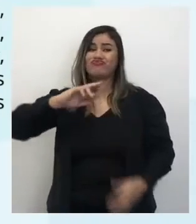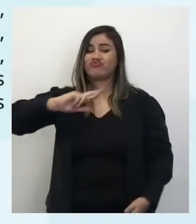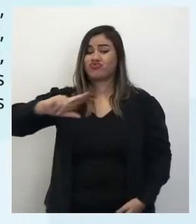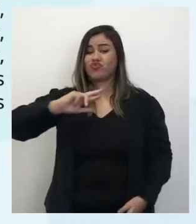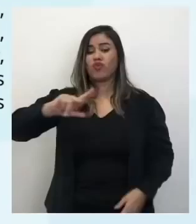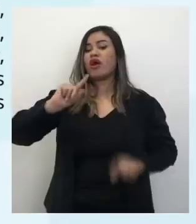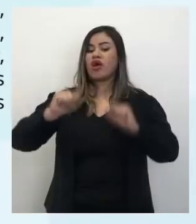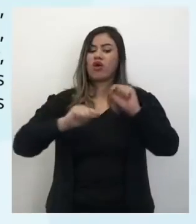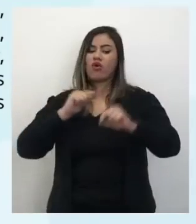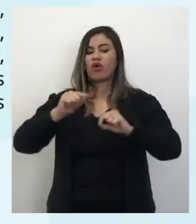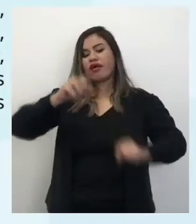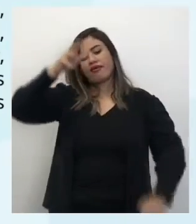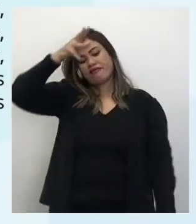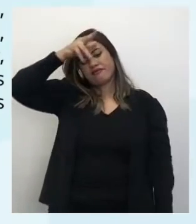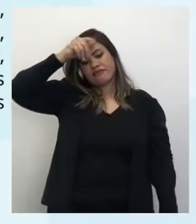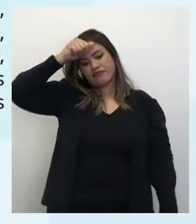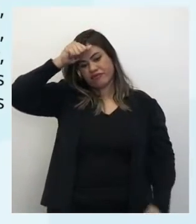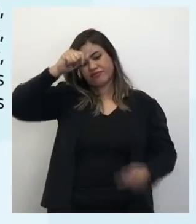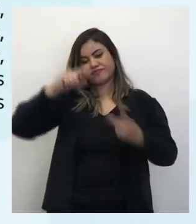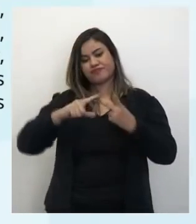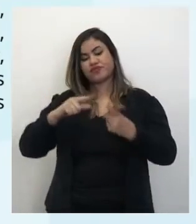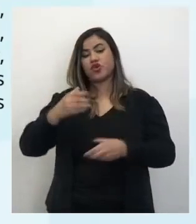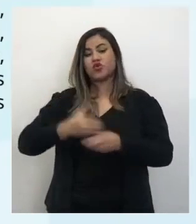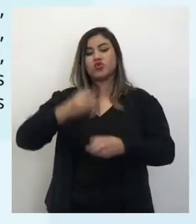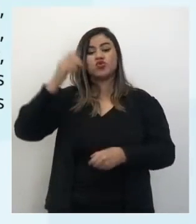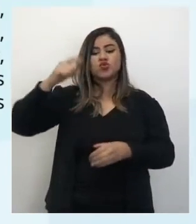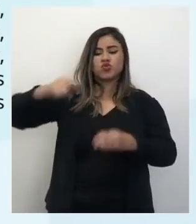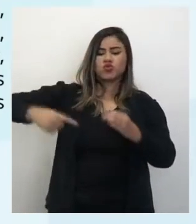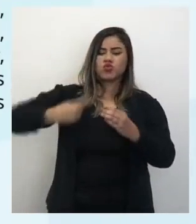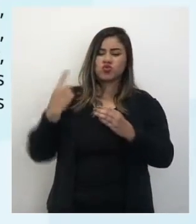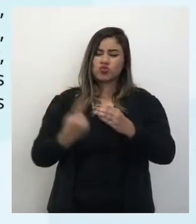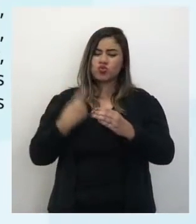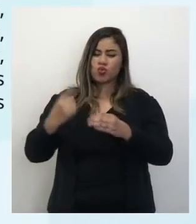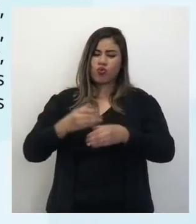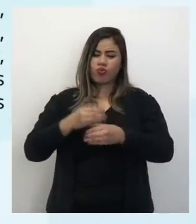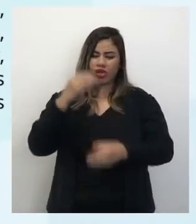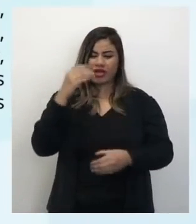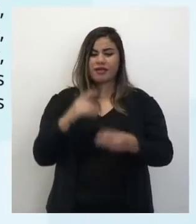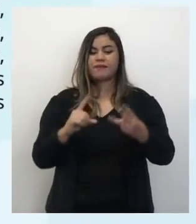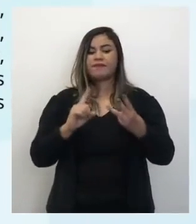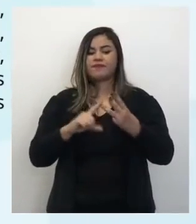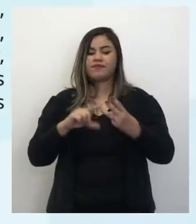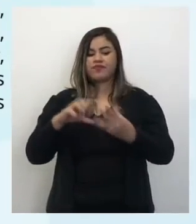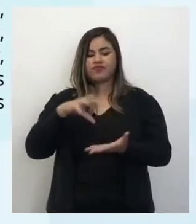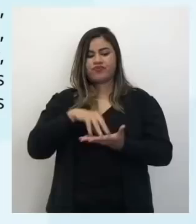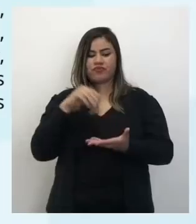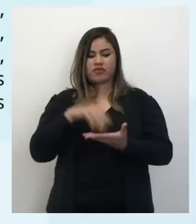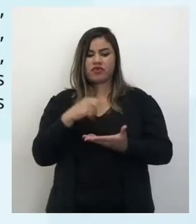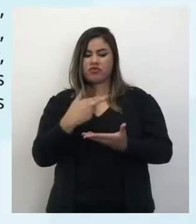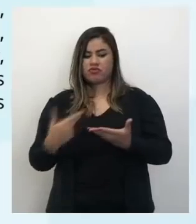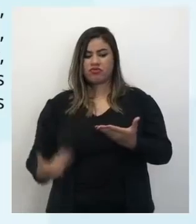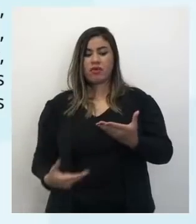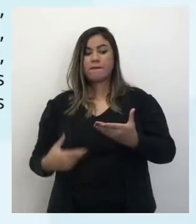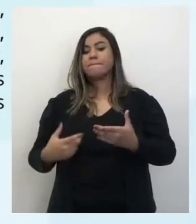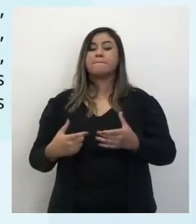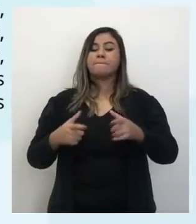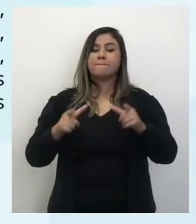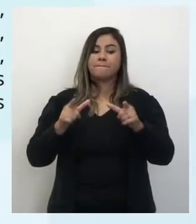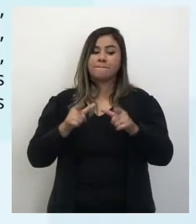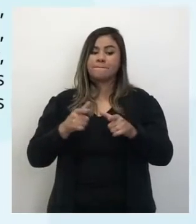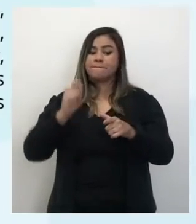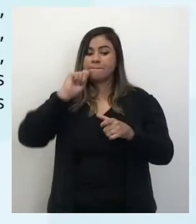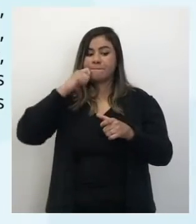estavam os refrigerantes, sucos de caixinha, embutidos, pão de forma, macarrão